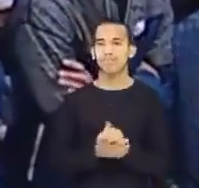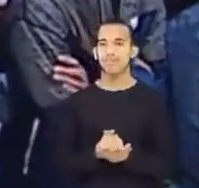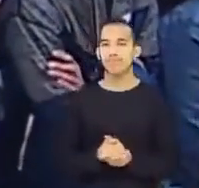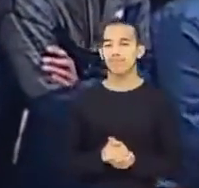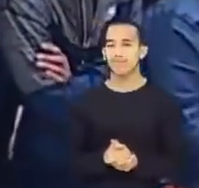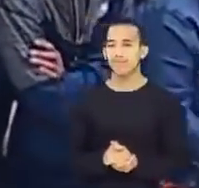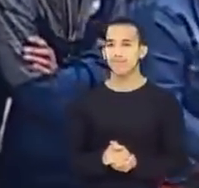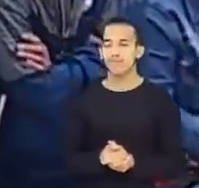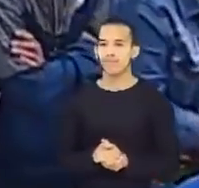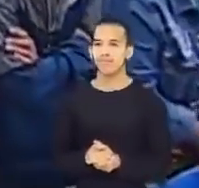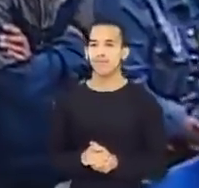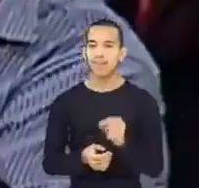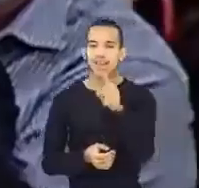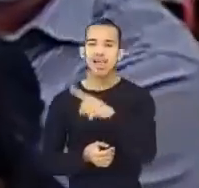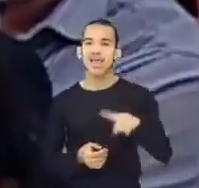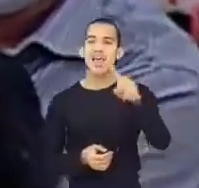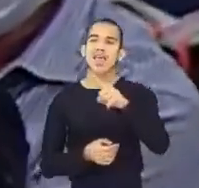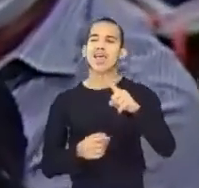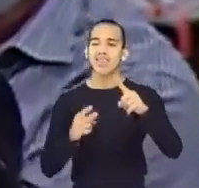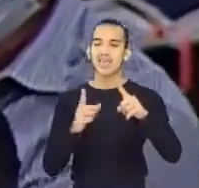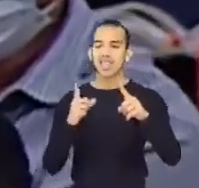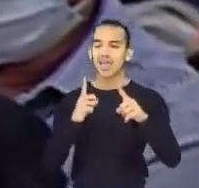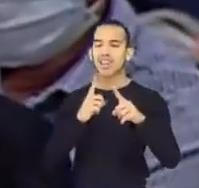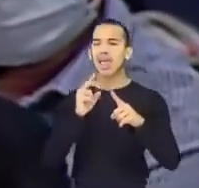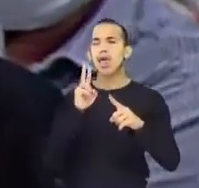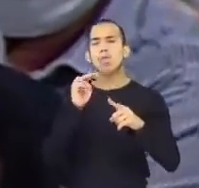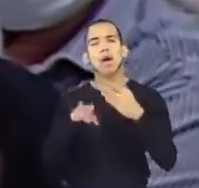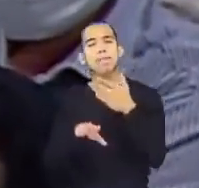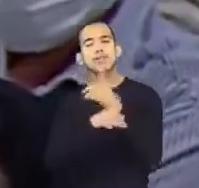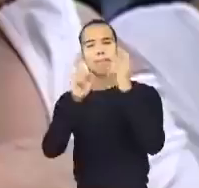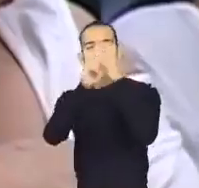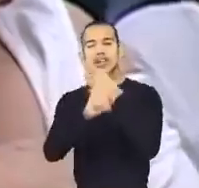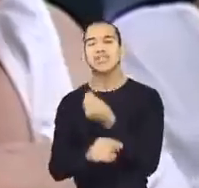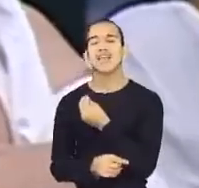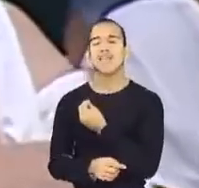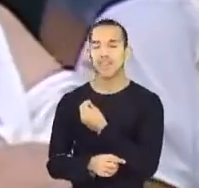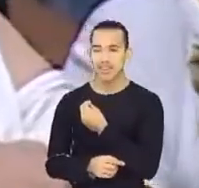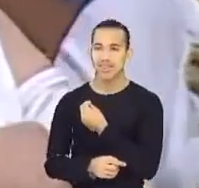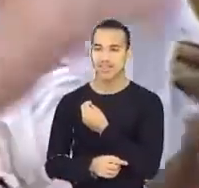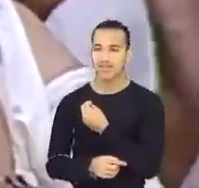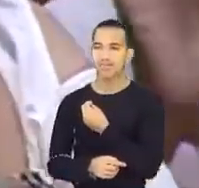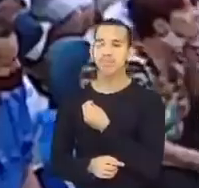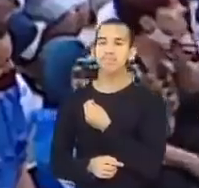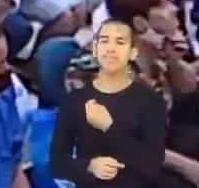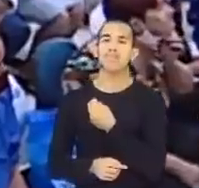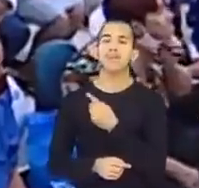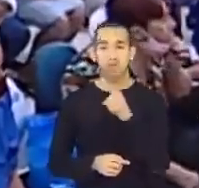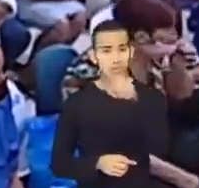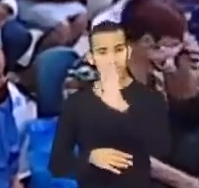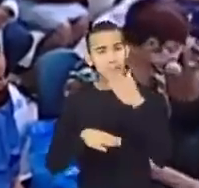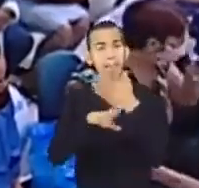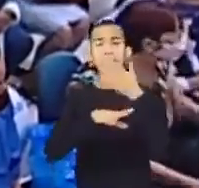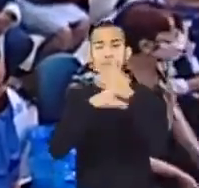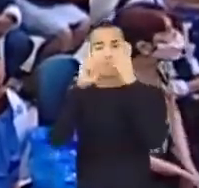É. Quem é que nunca passou pelo fogo, não é verdade? Pela fumaça. Quem entende a linguagem? Quem entende? Você entende a